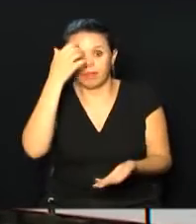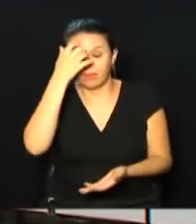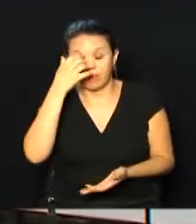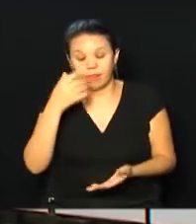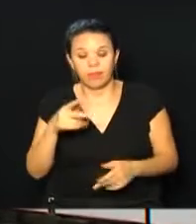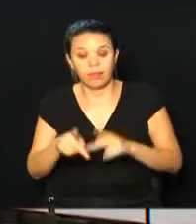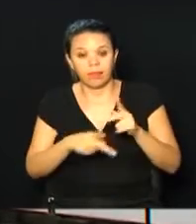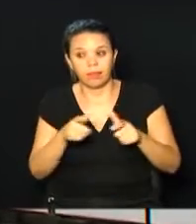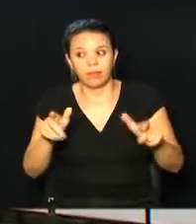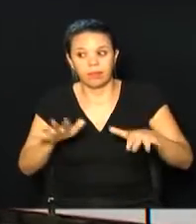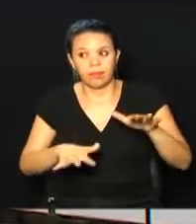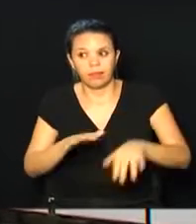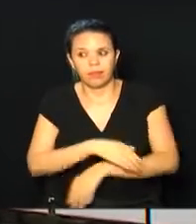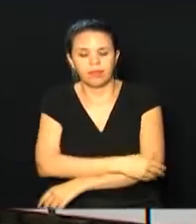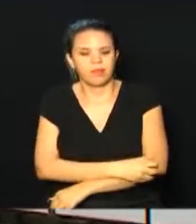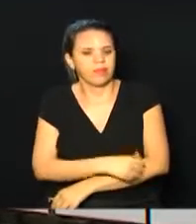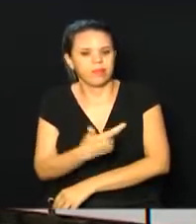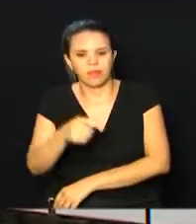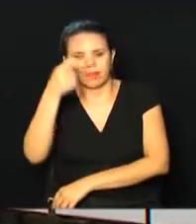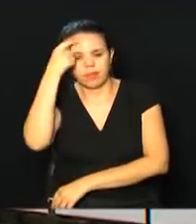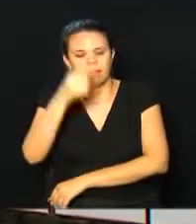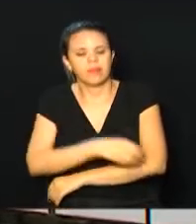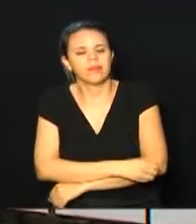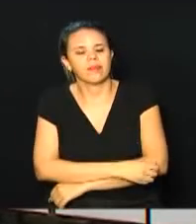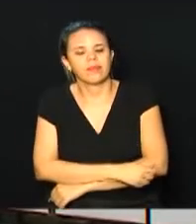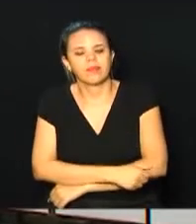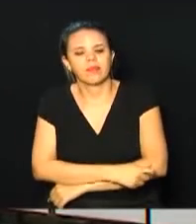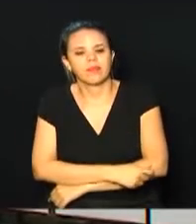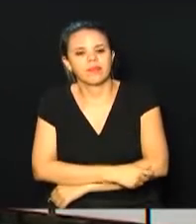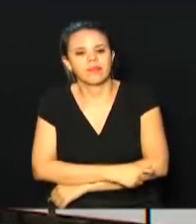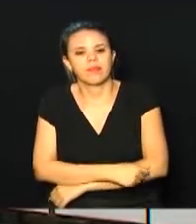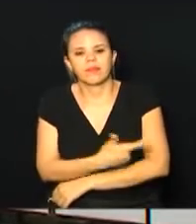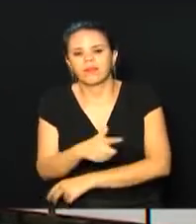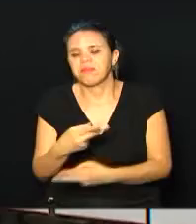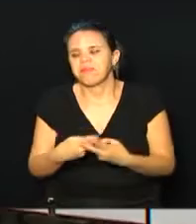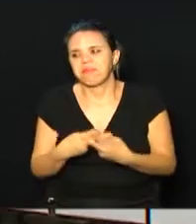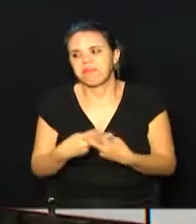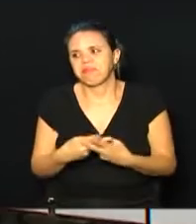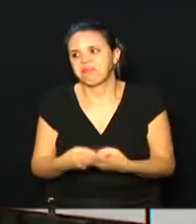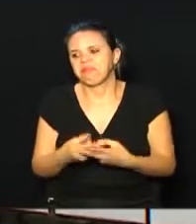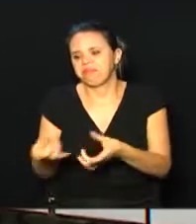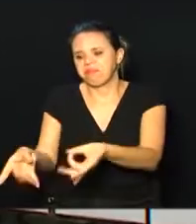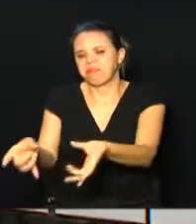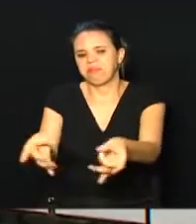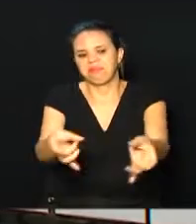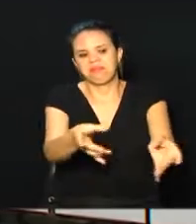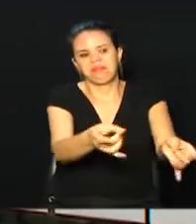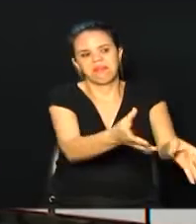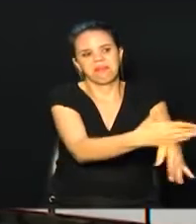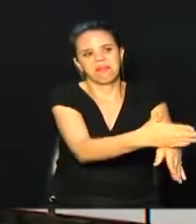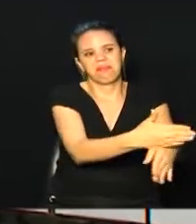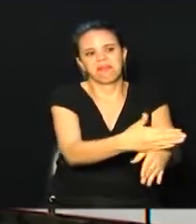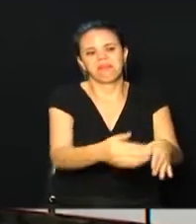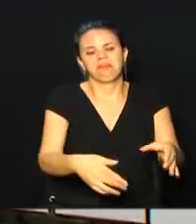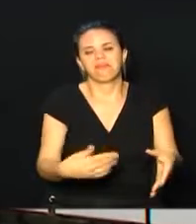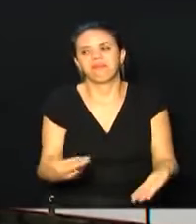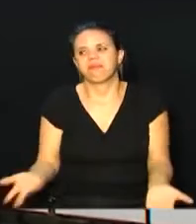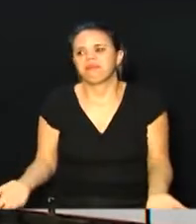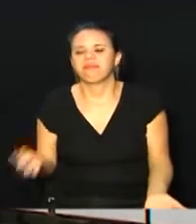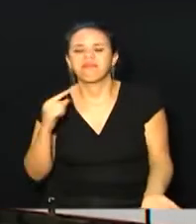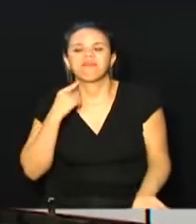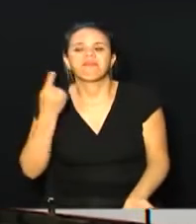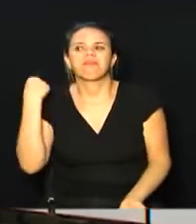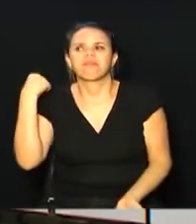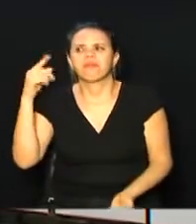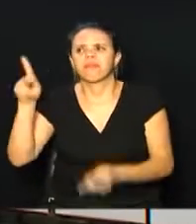parte das pessoas que não têm essa consciência. Talvez não tenha paciência. Aliás, eu já ouvi de um cidadão uma